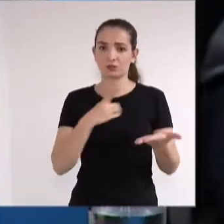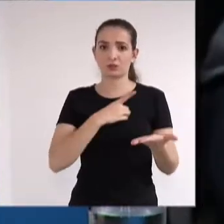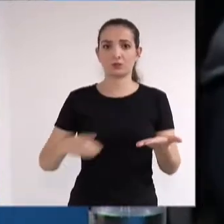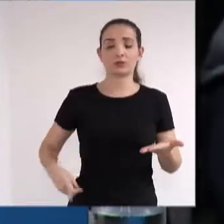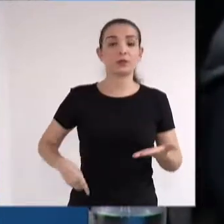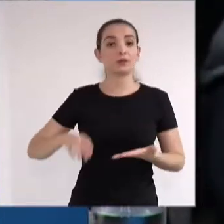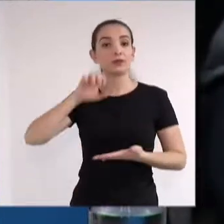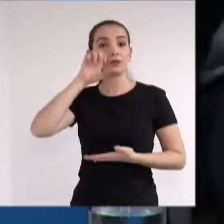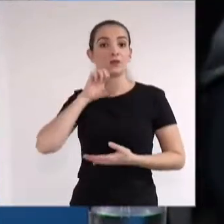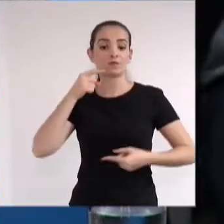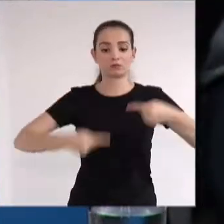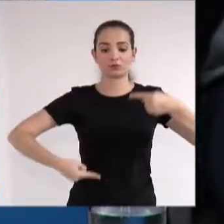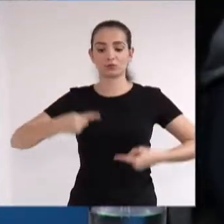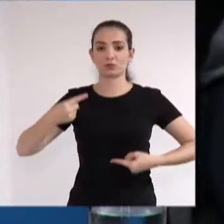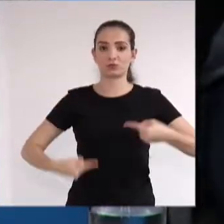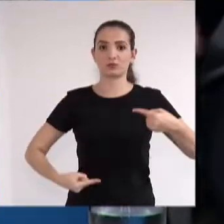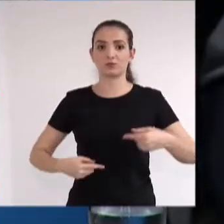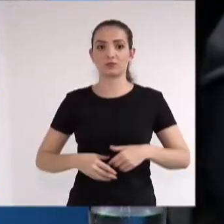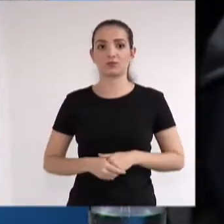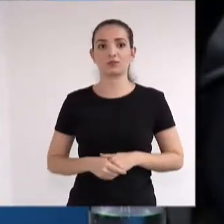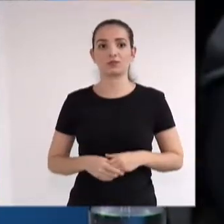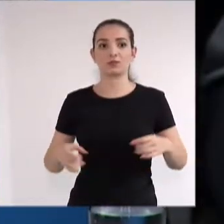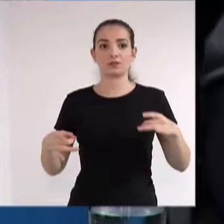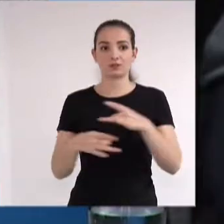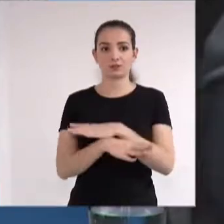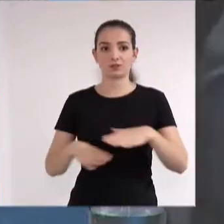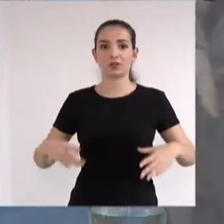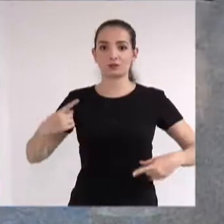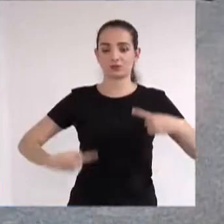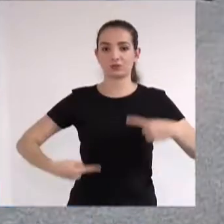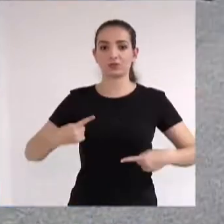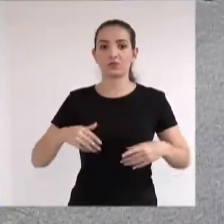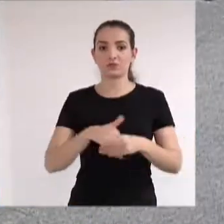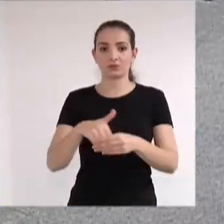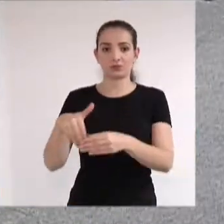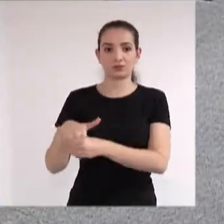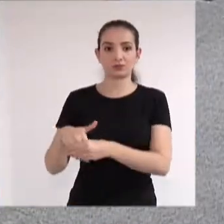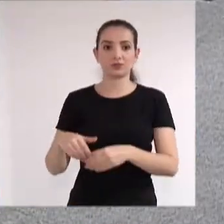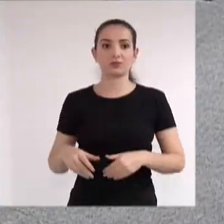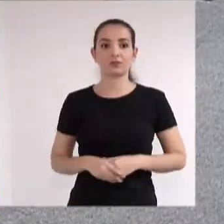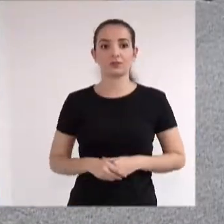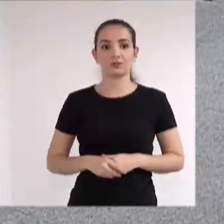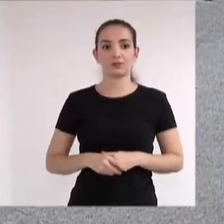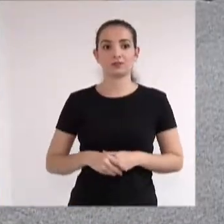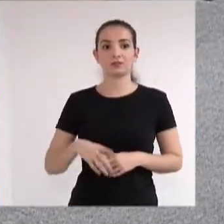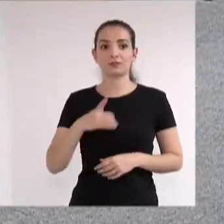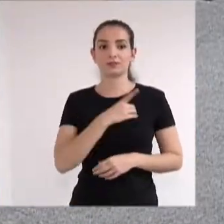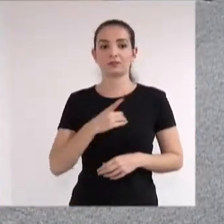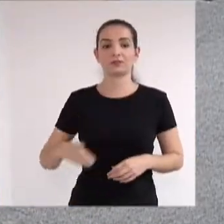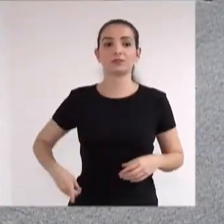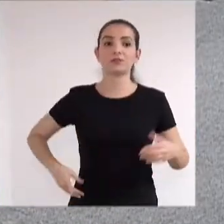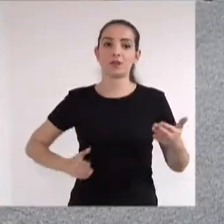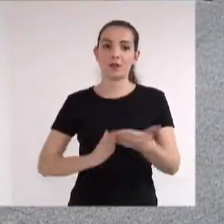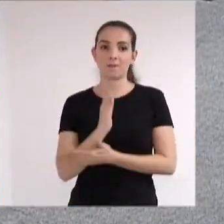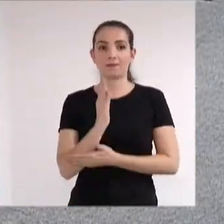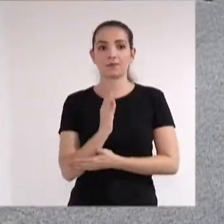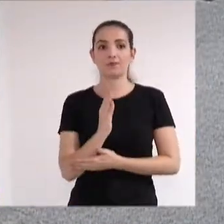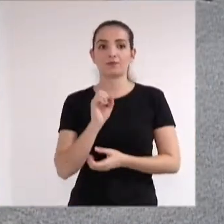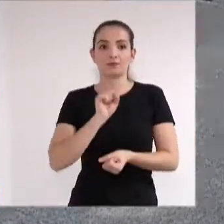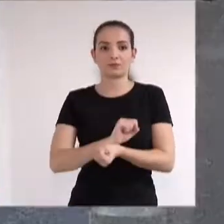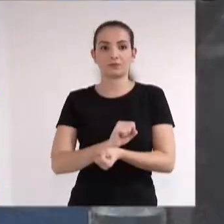Felini. Em discussão, encerrada a discussão, em votação, os deputados que aprovam permaneçam como se